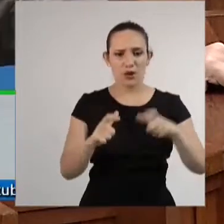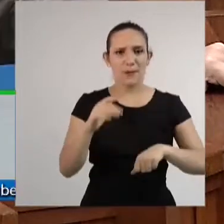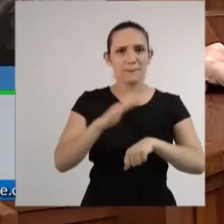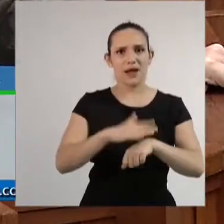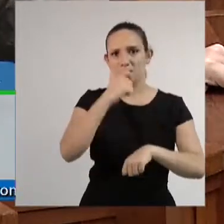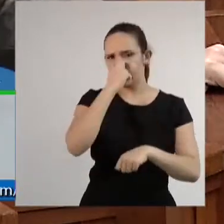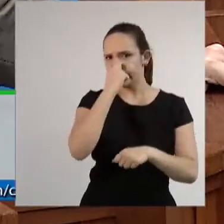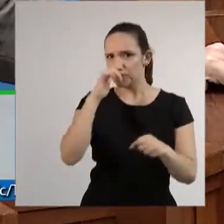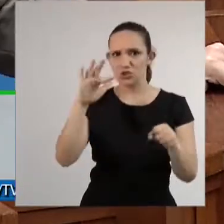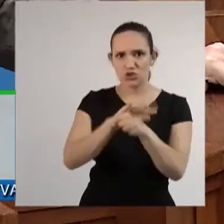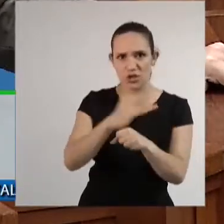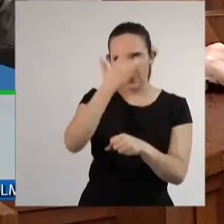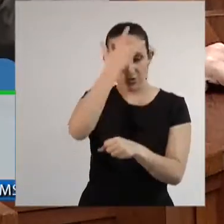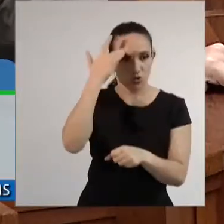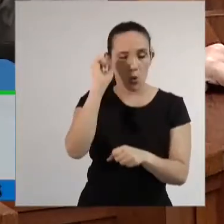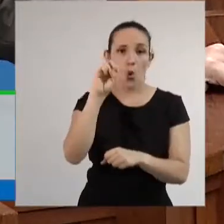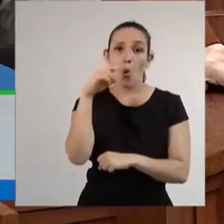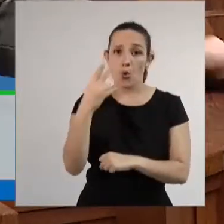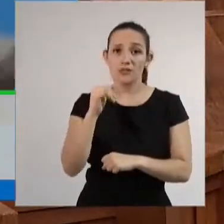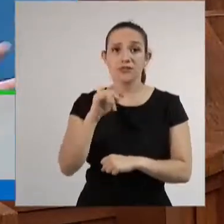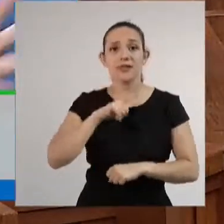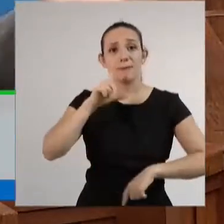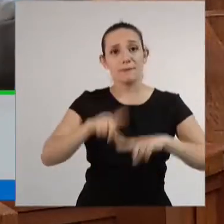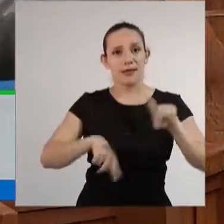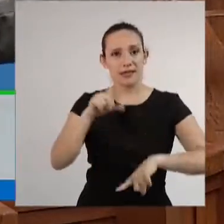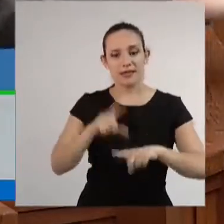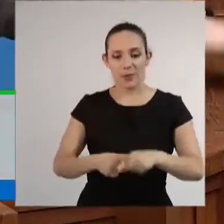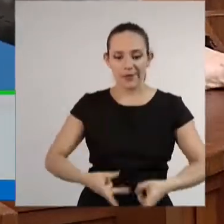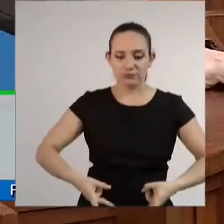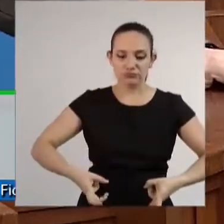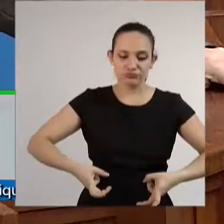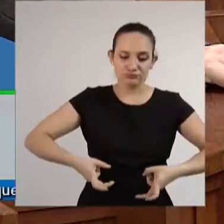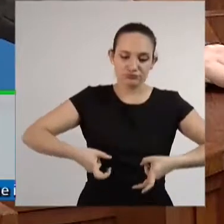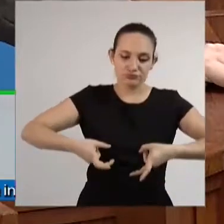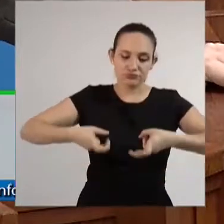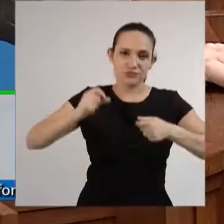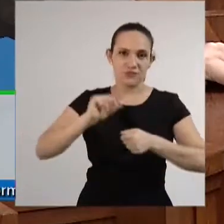ou onde tem a matéria-prima. Esse é o local onde se